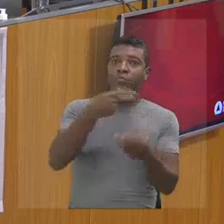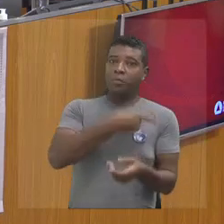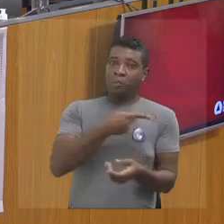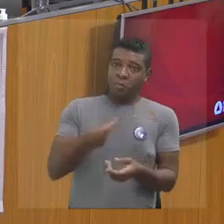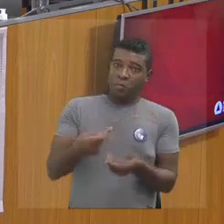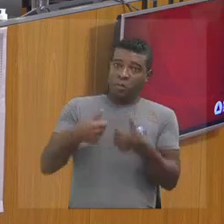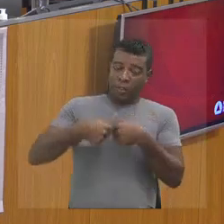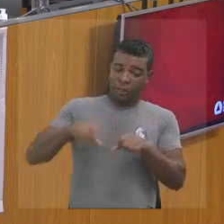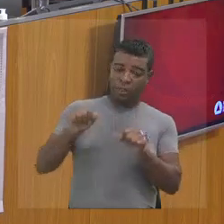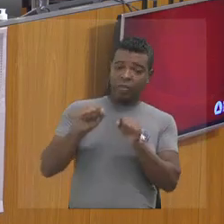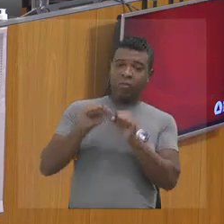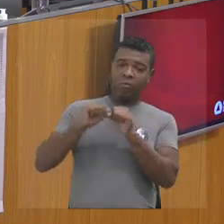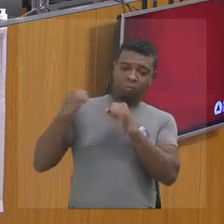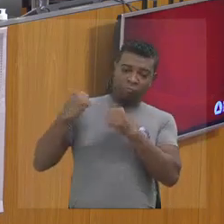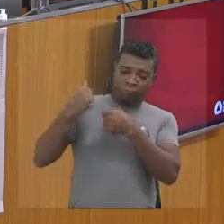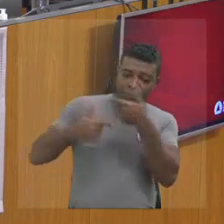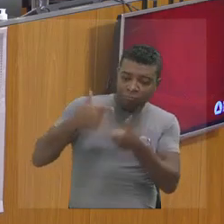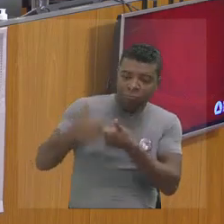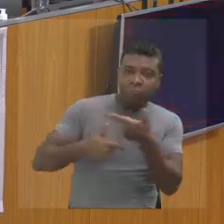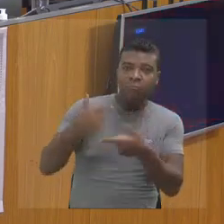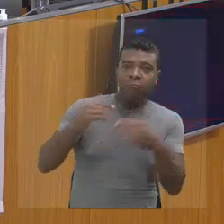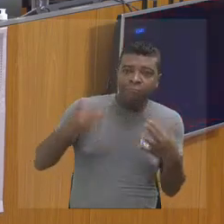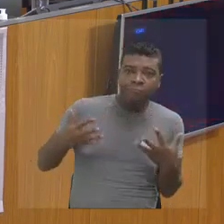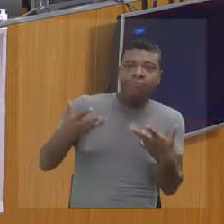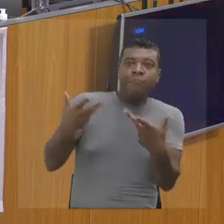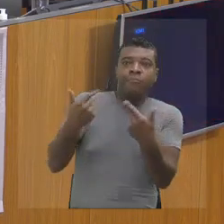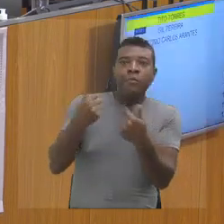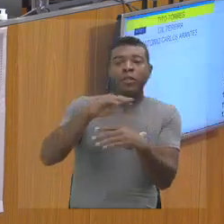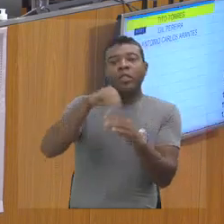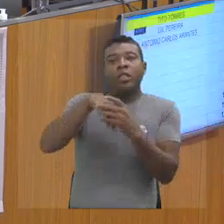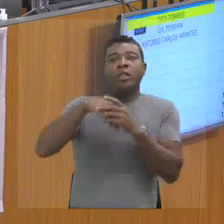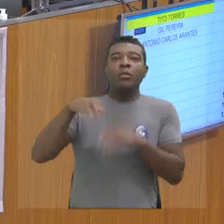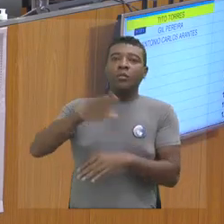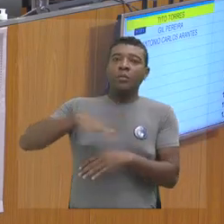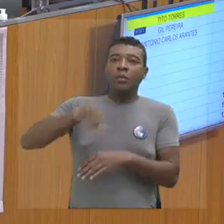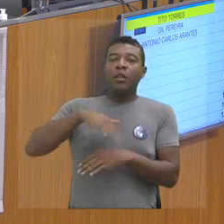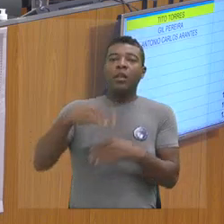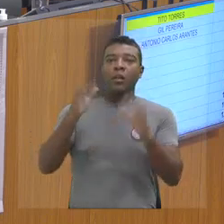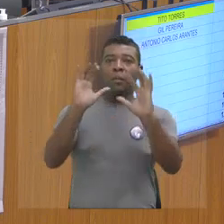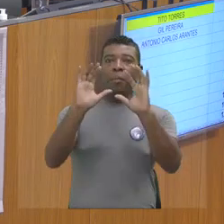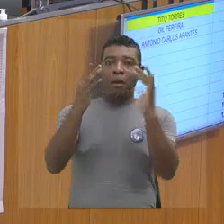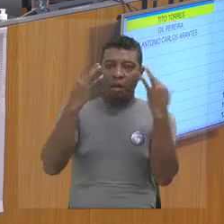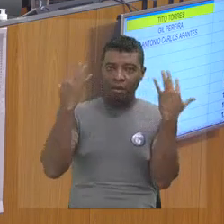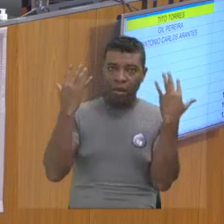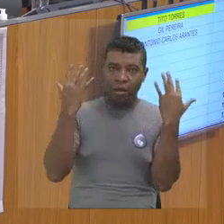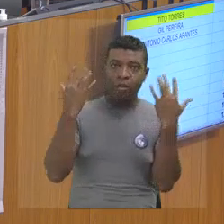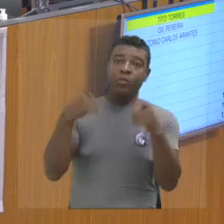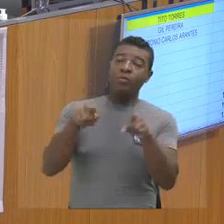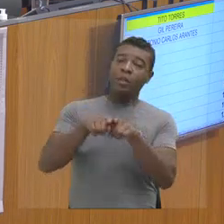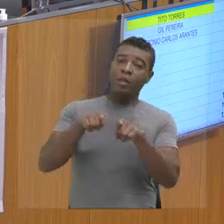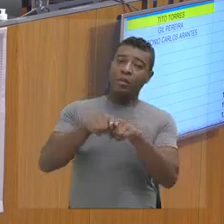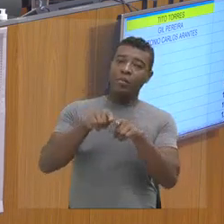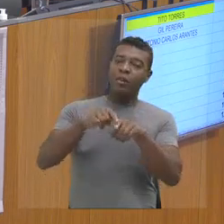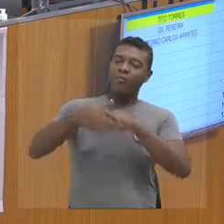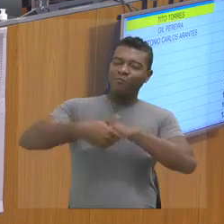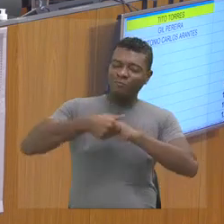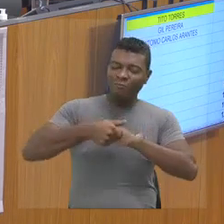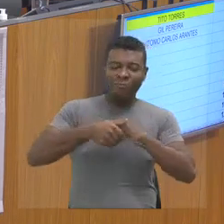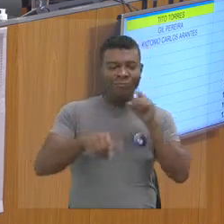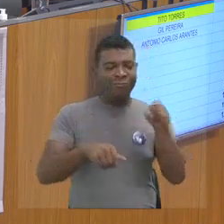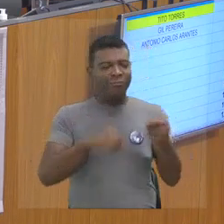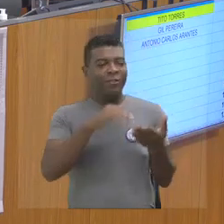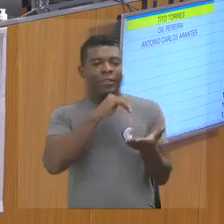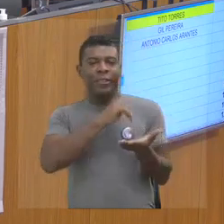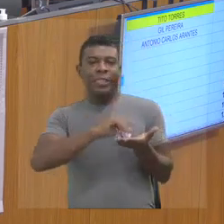belo trabalho de Torres comissão do meio ambiente saudar a nossa secretária de Meio